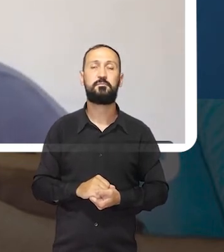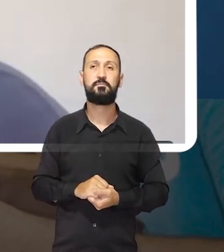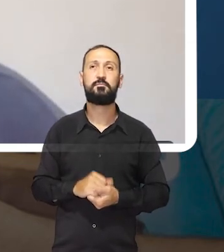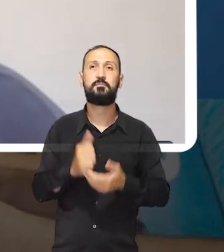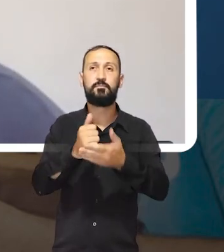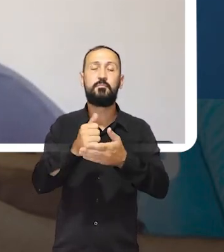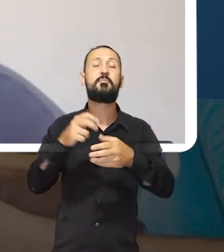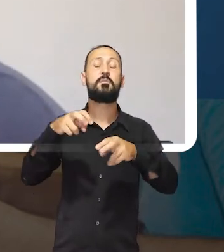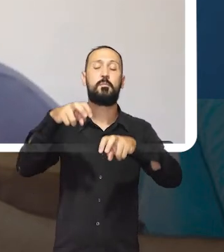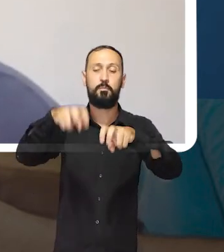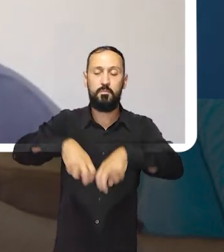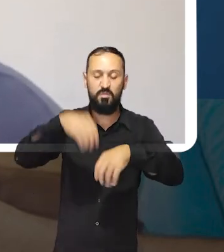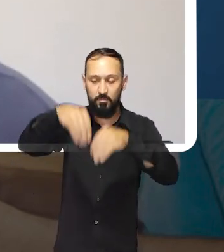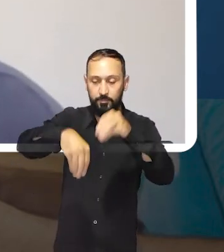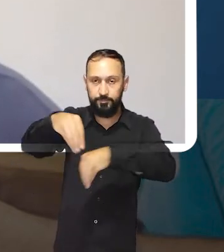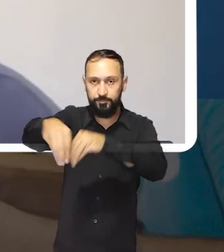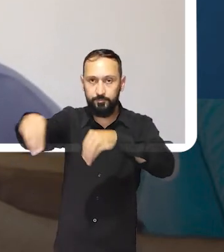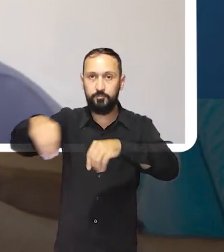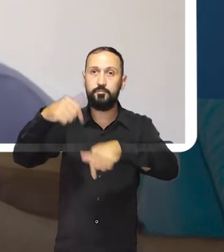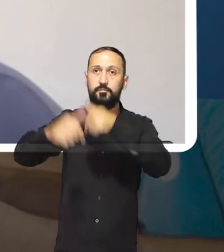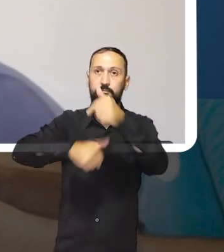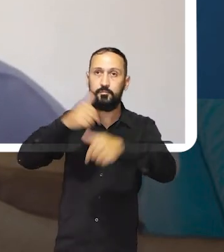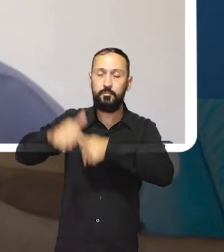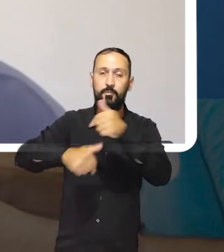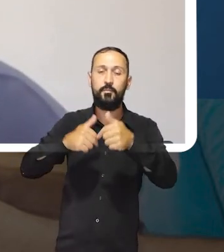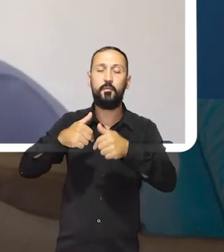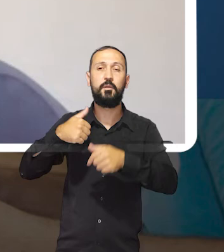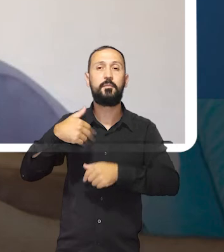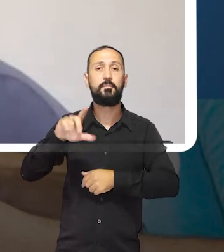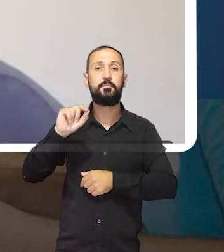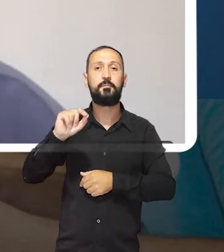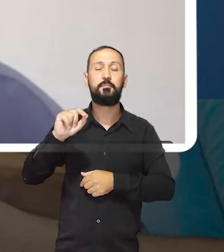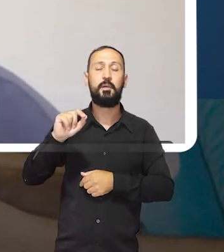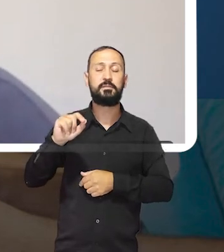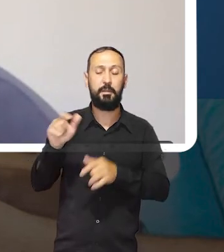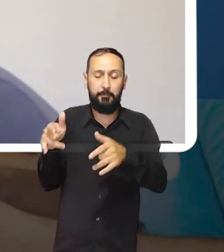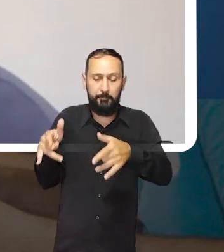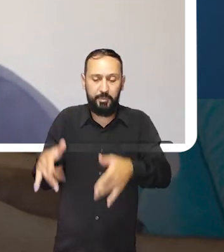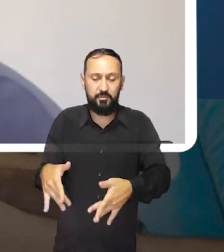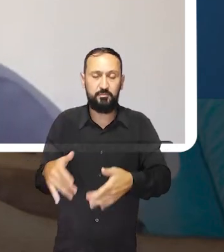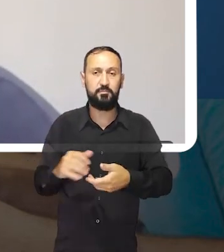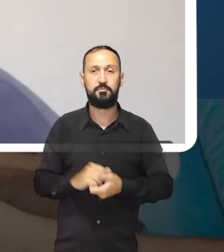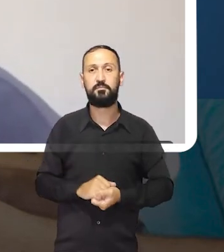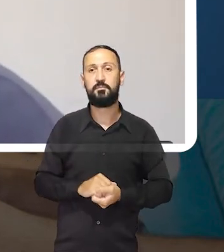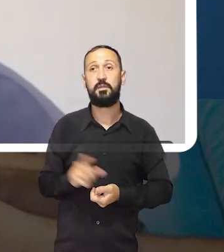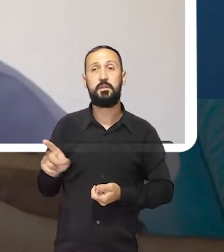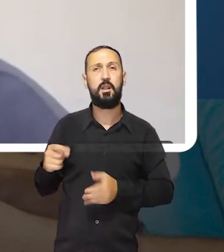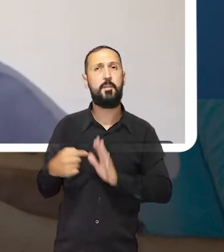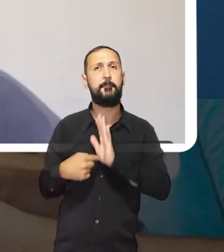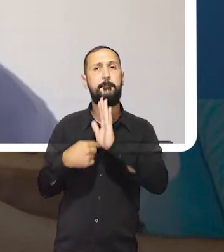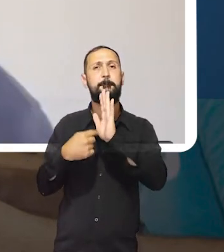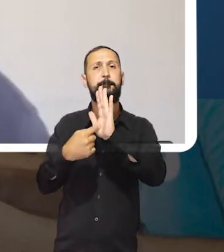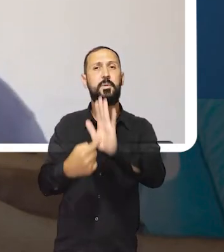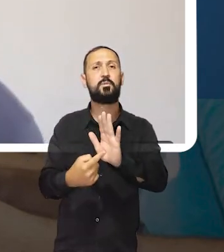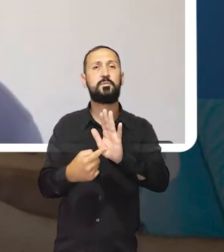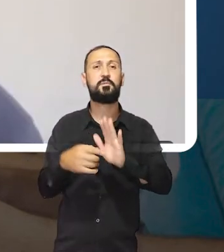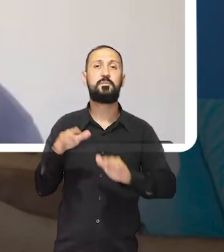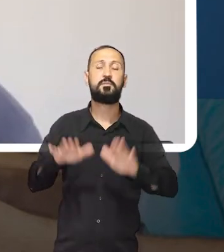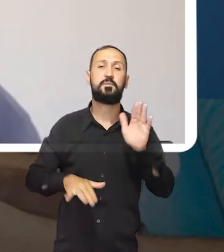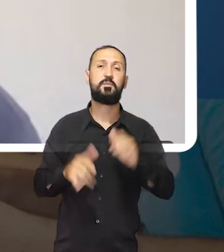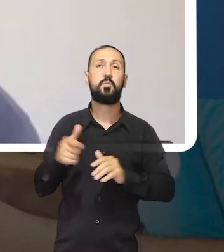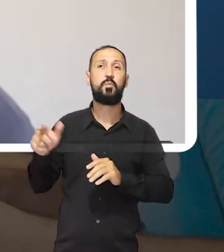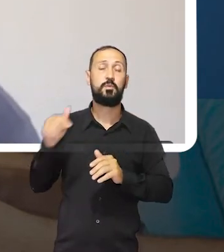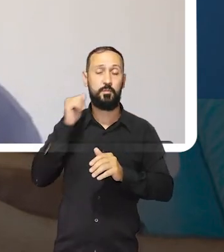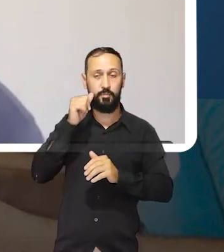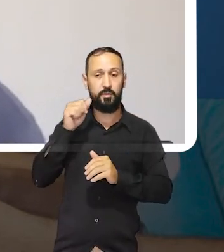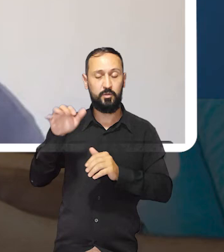fornecer a gente, plantar, trabalhar no que era mais subalterno possível. E ela se destaca nesse meio,